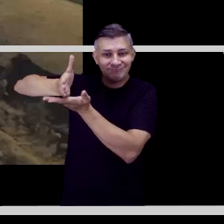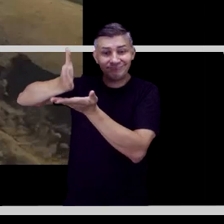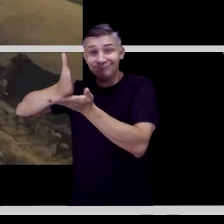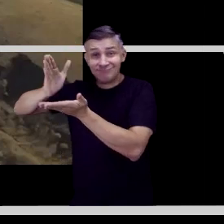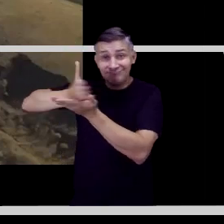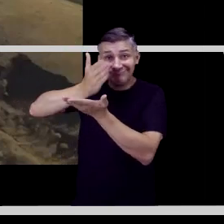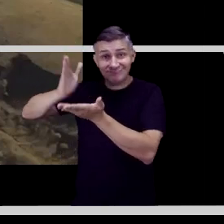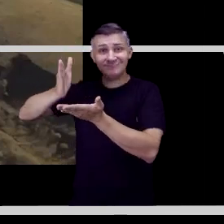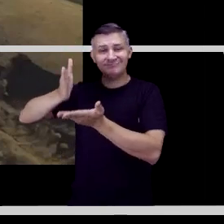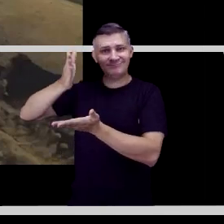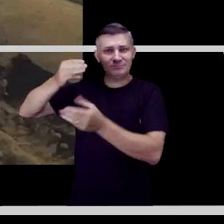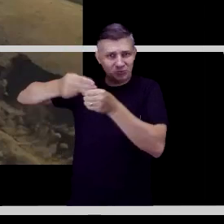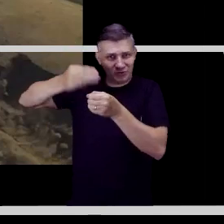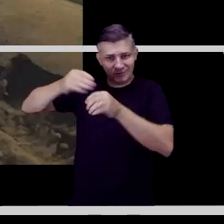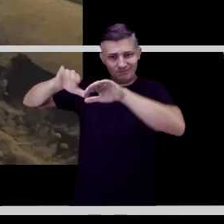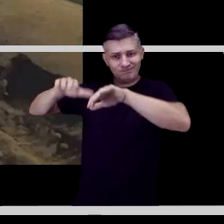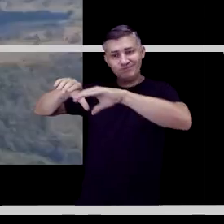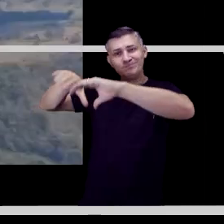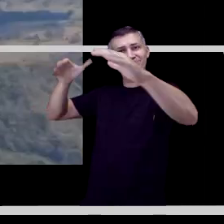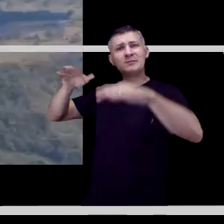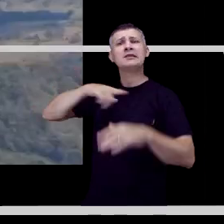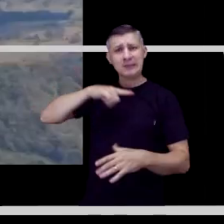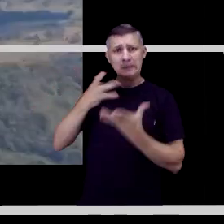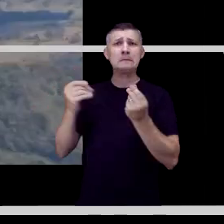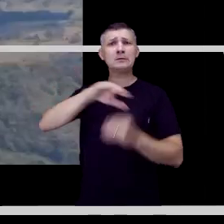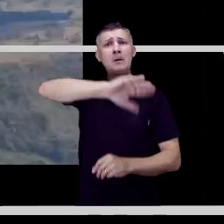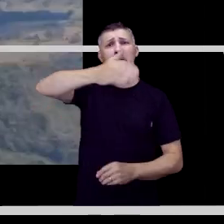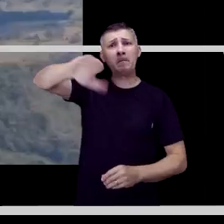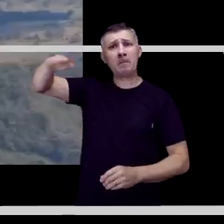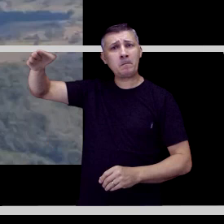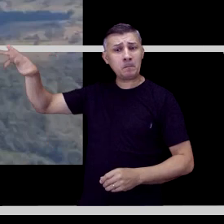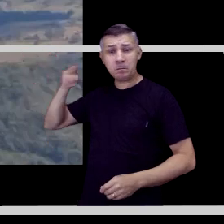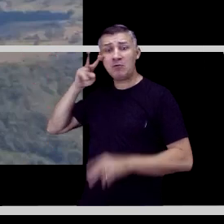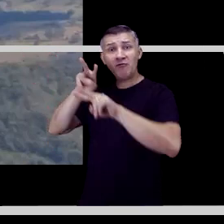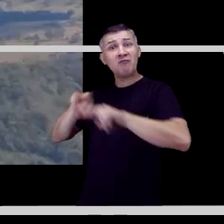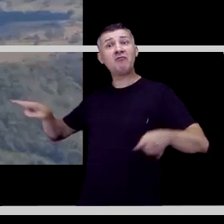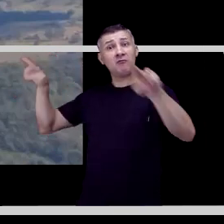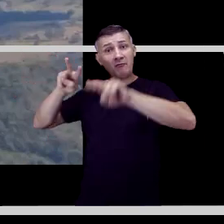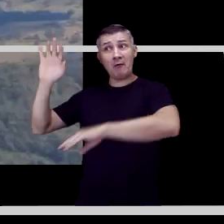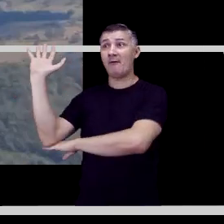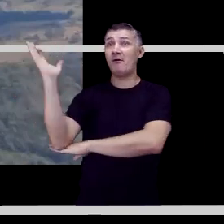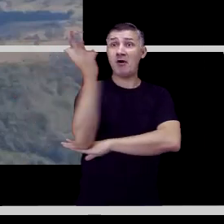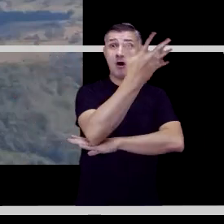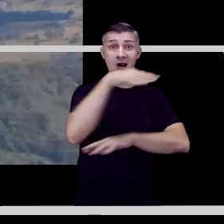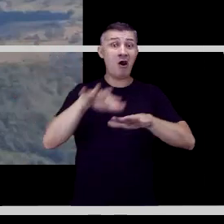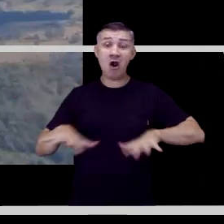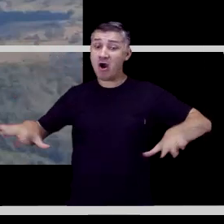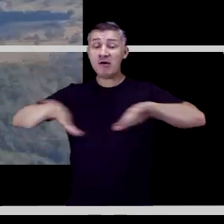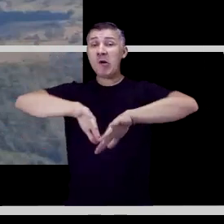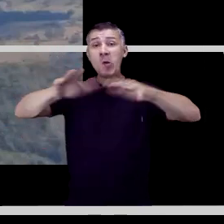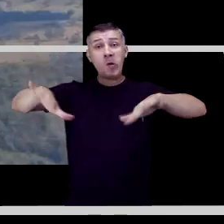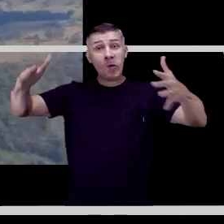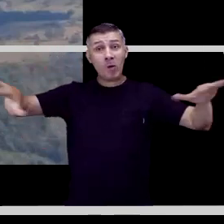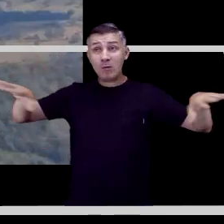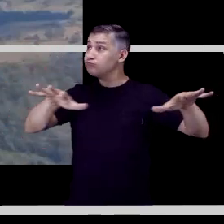município, inclusive, numa cadeia montanhosa que tem essa vista, e que a interação com a paisagem é sempre uma